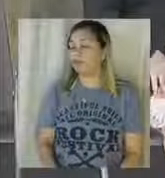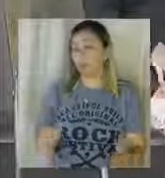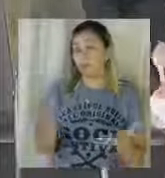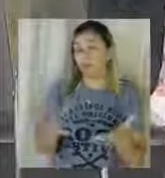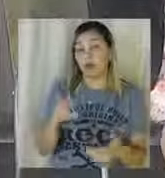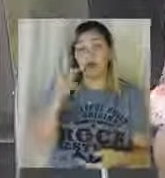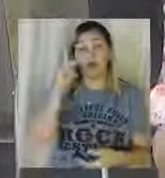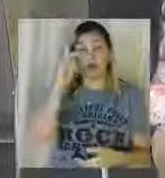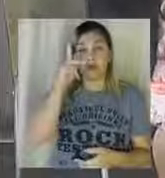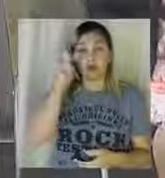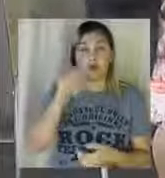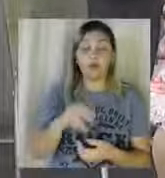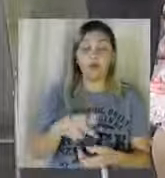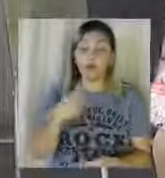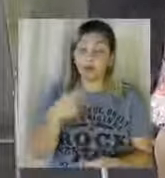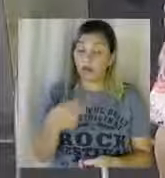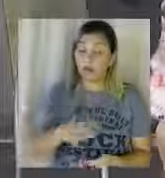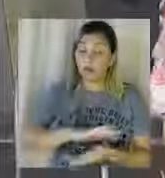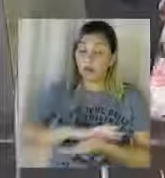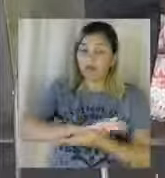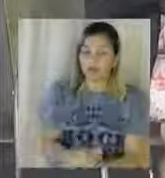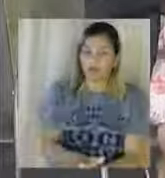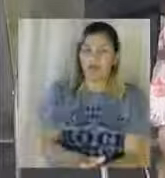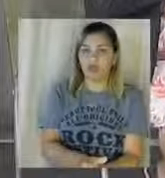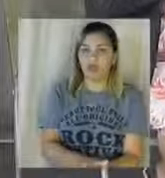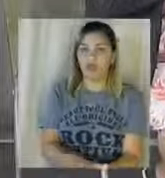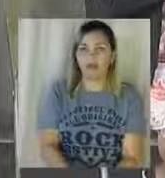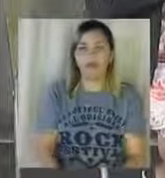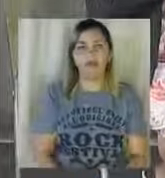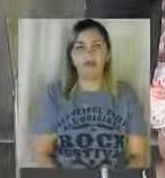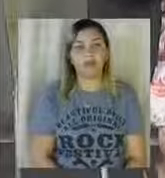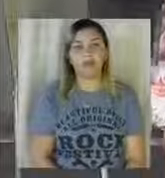Preconceito, Paloma. Falar de preconceito. Fala de preconceito.